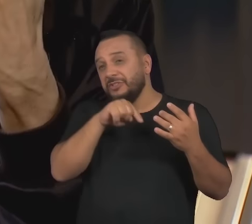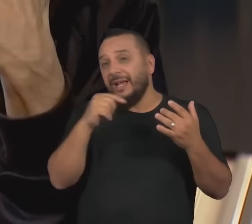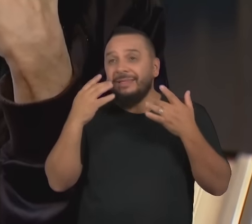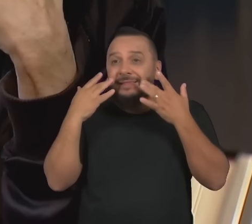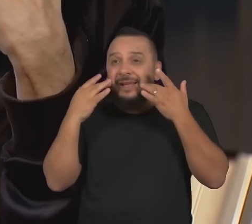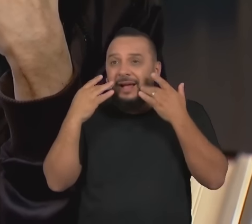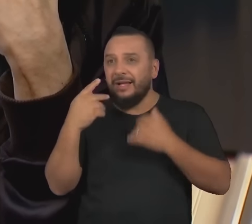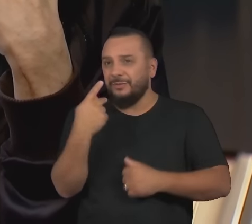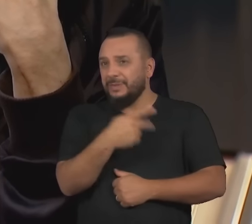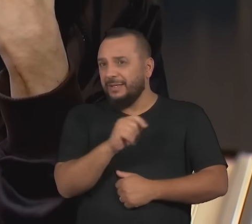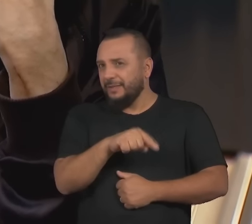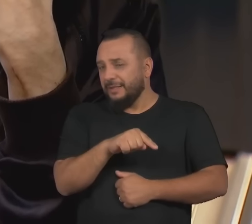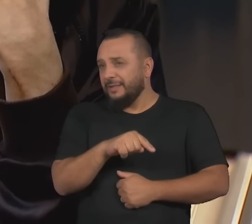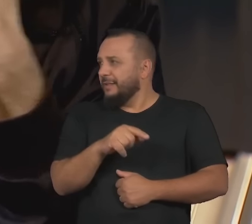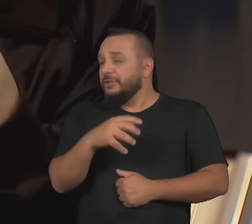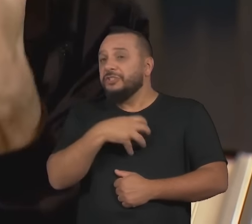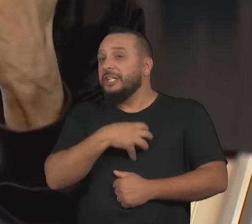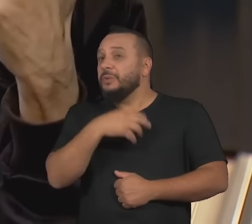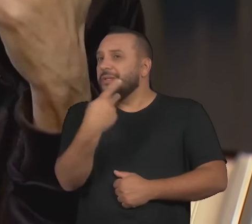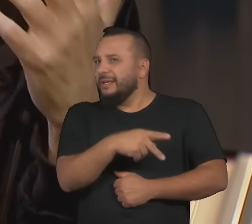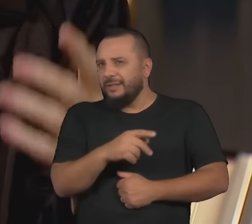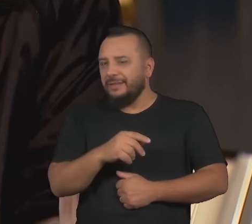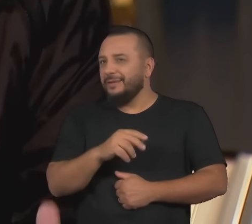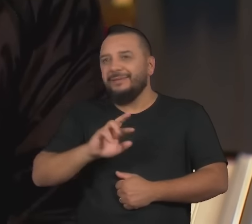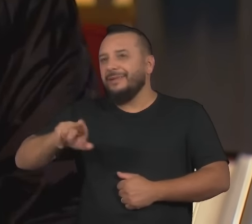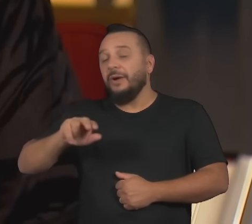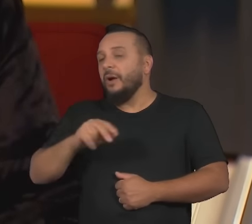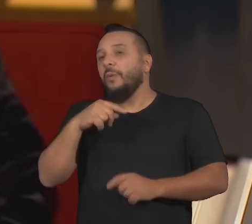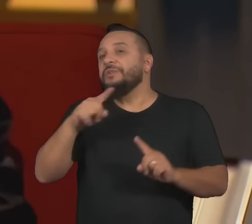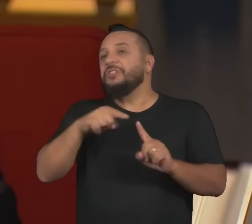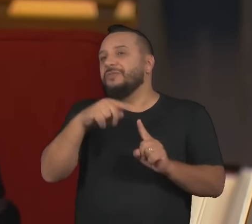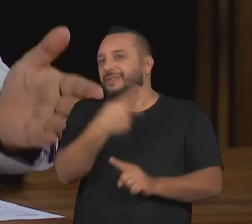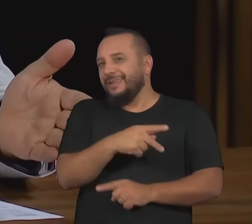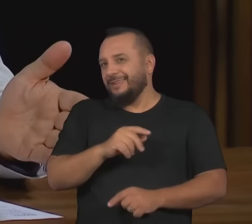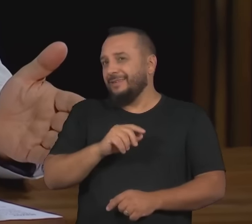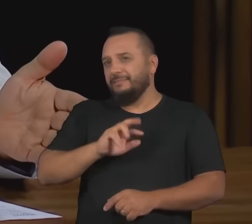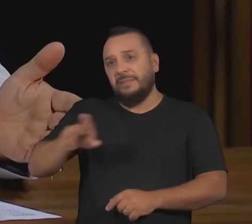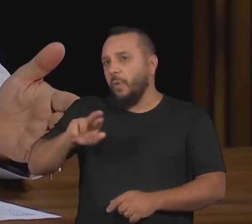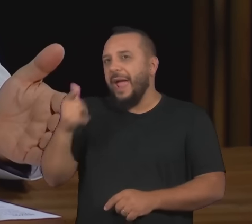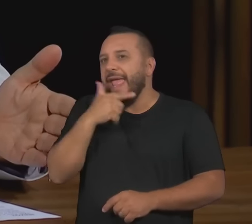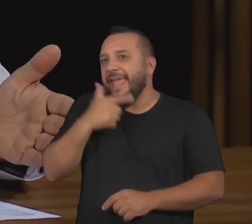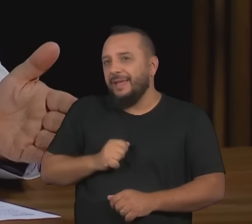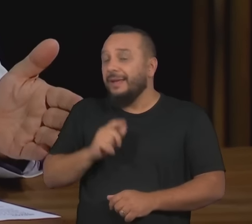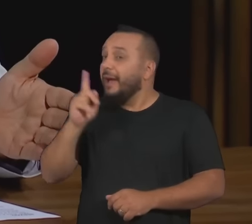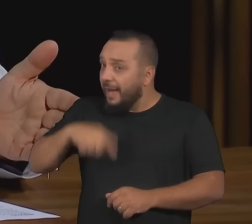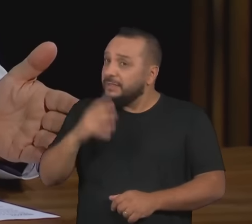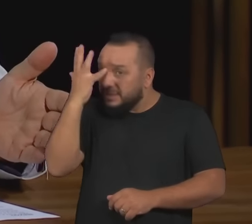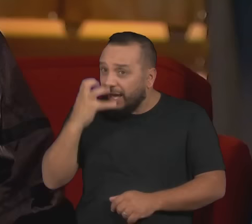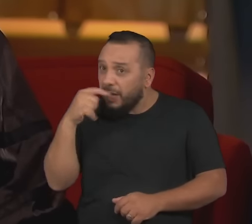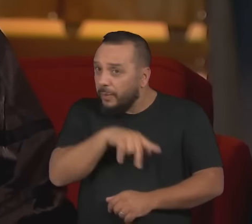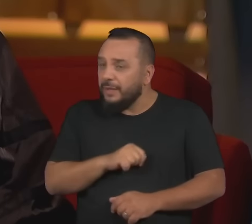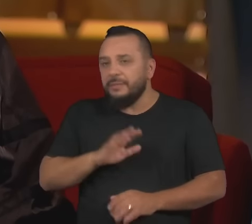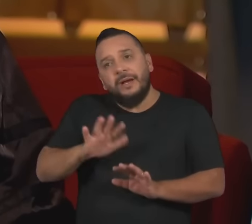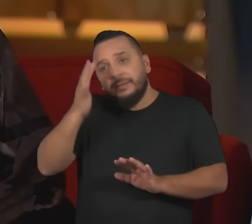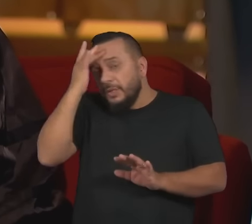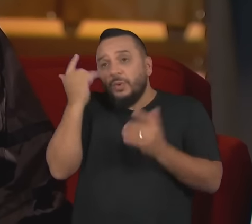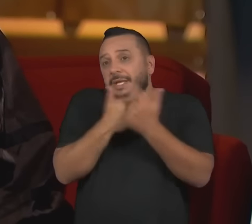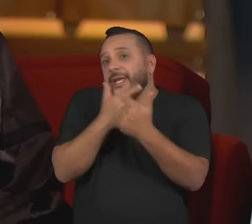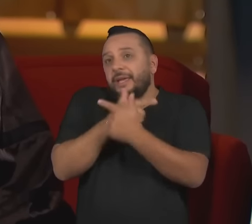era fazer rir. Era seríssimo. Sim, tá, sabe? assim como você. A minha perspectiva é absolutamente